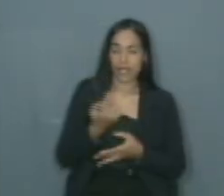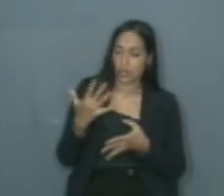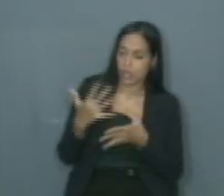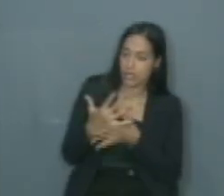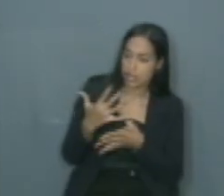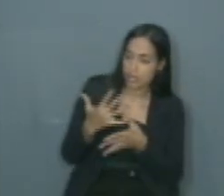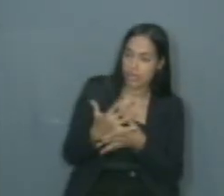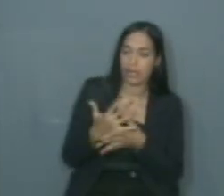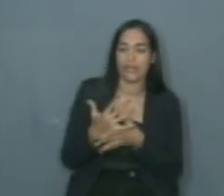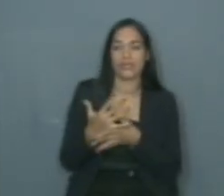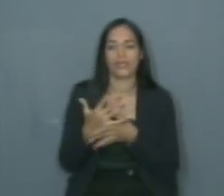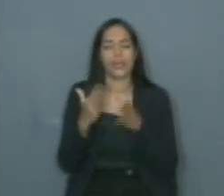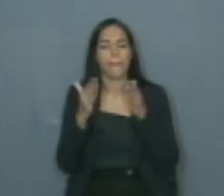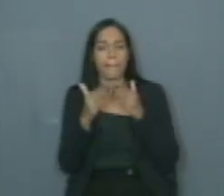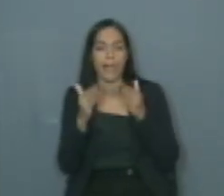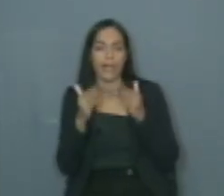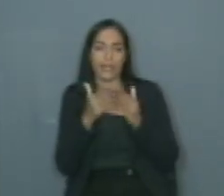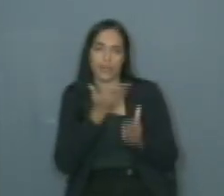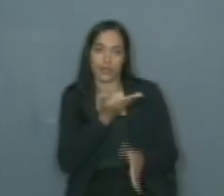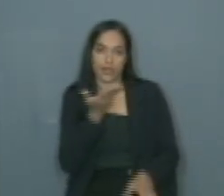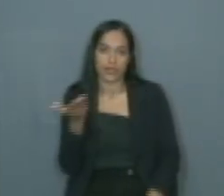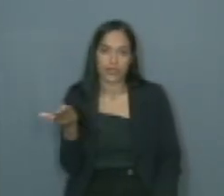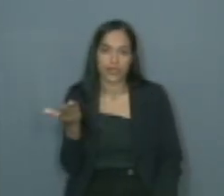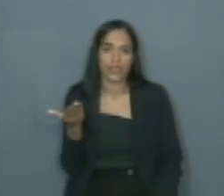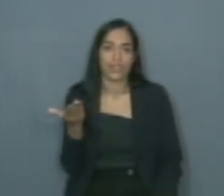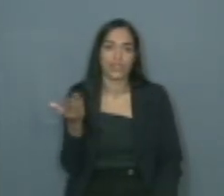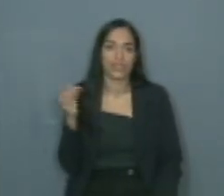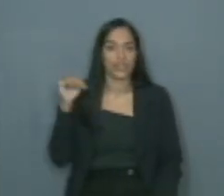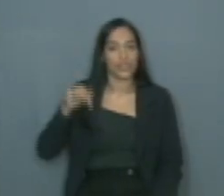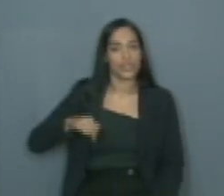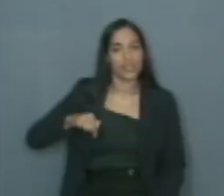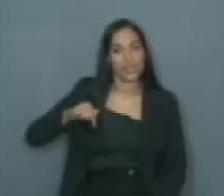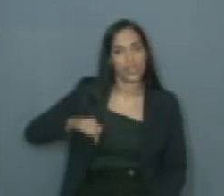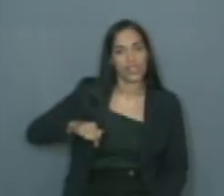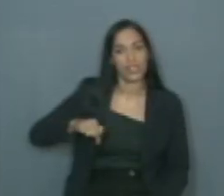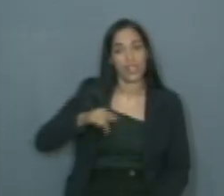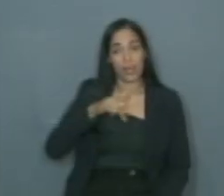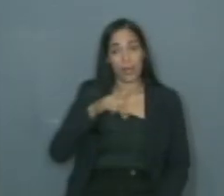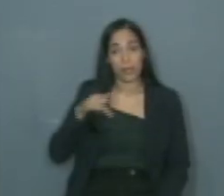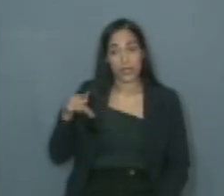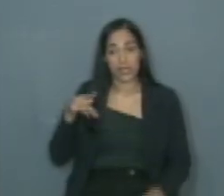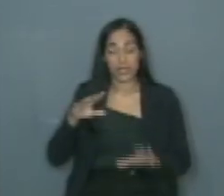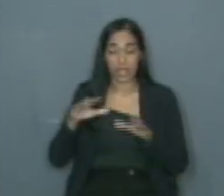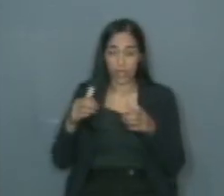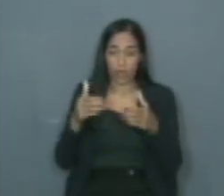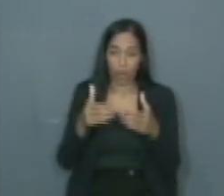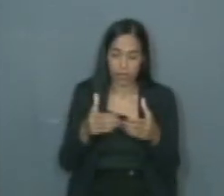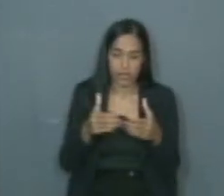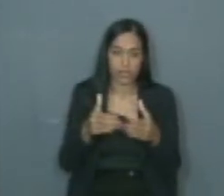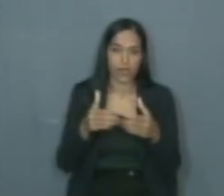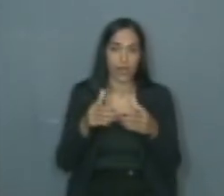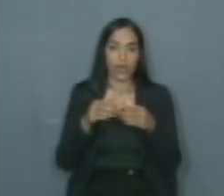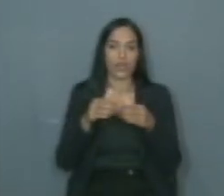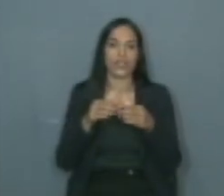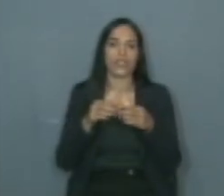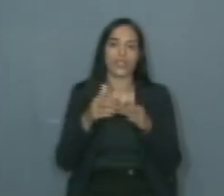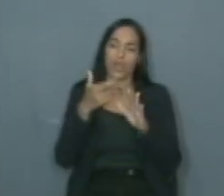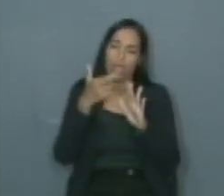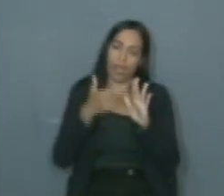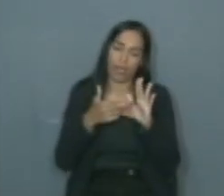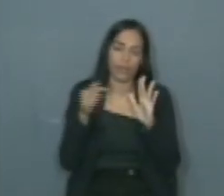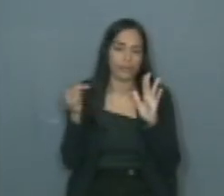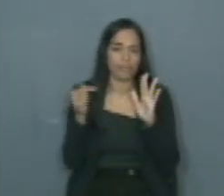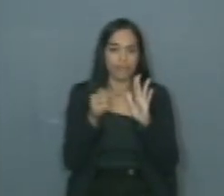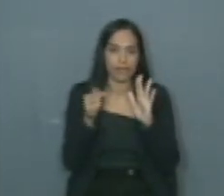cidade. Reforço e peço aqui aos colegas que estão em presidências de comissões ou relatando os pareceres, que deem celeridade